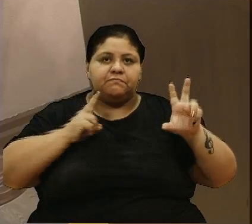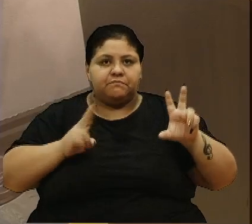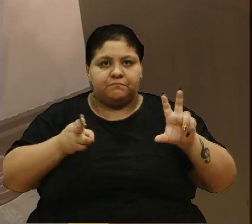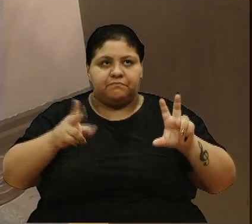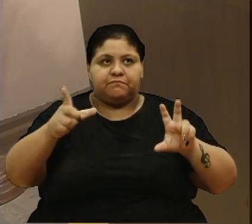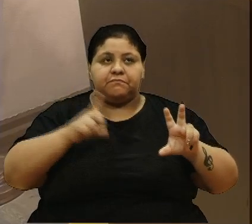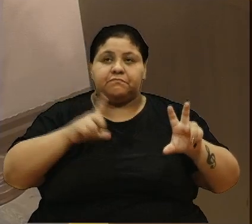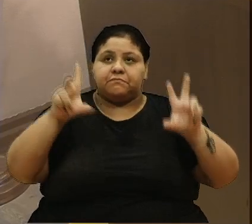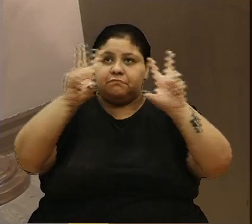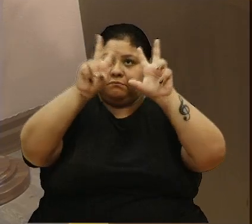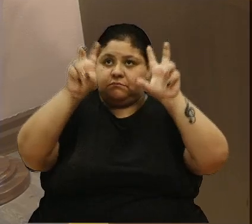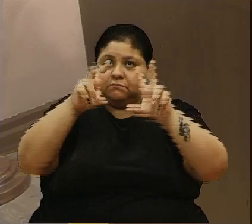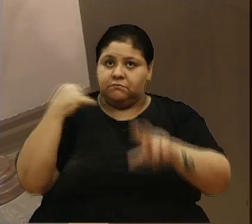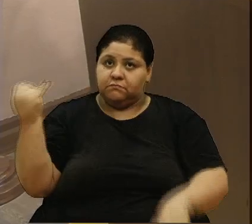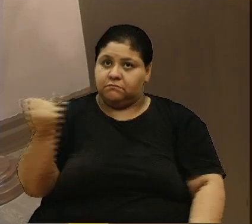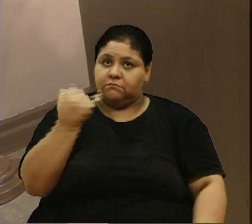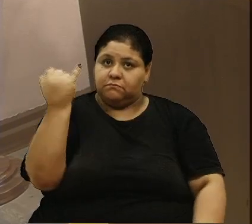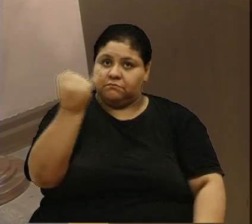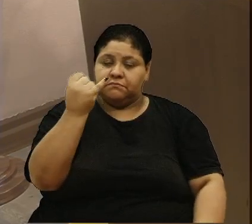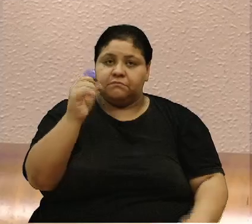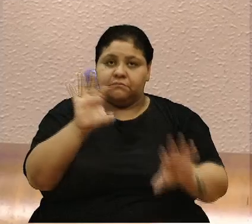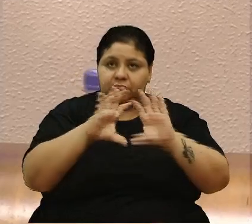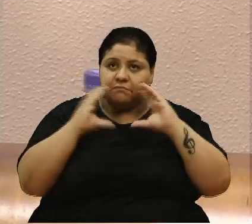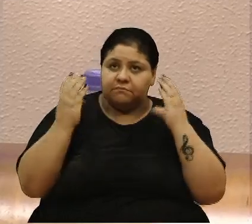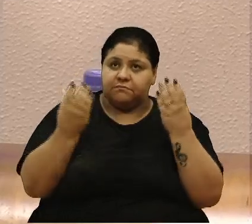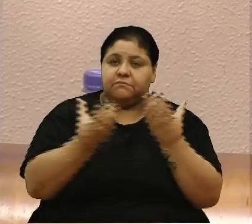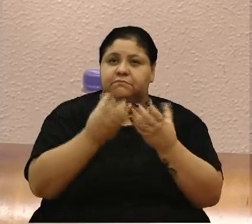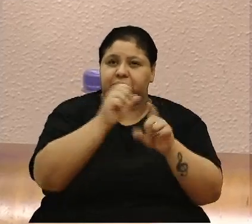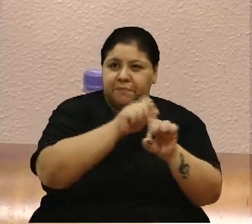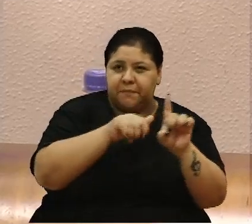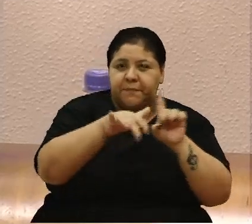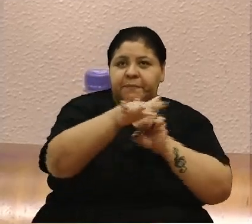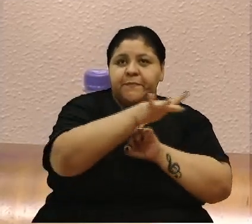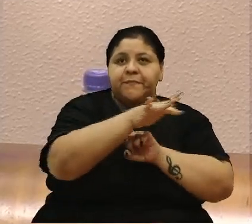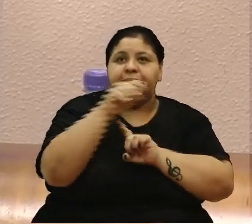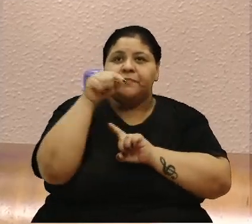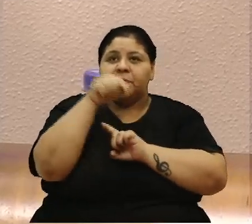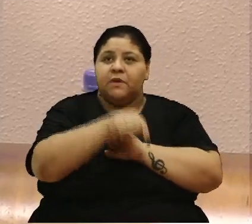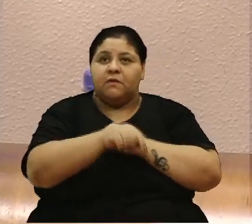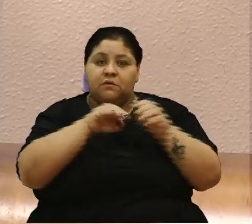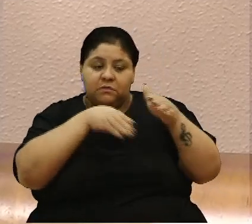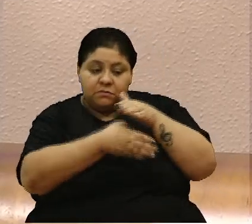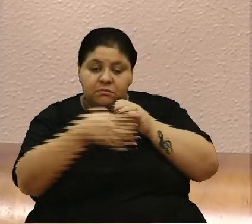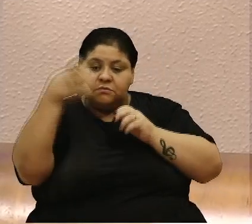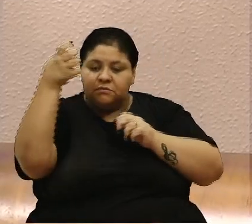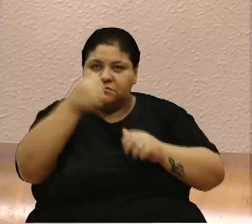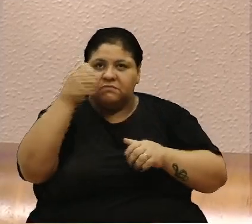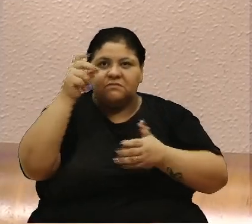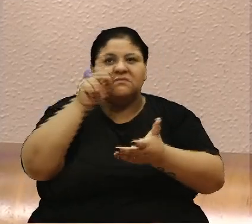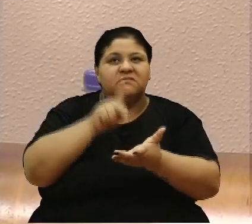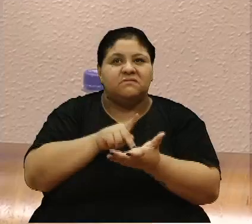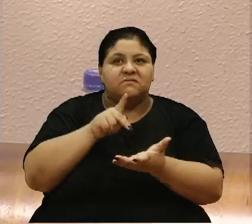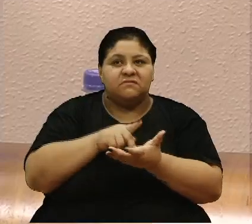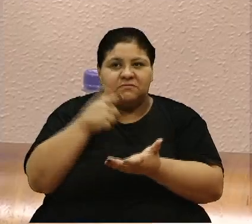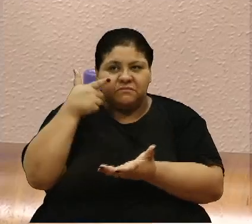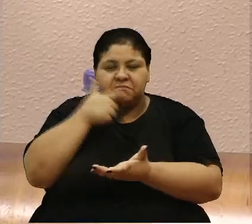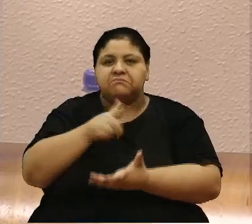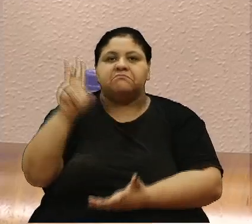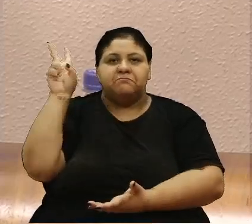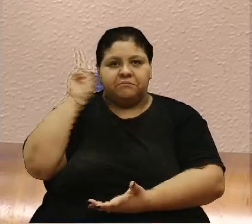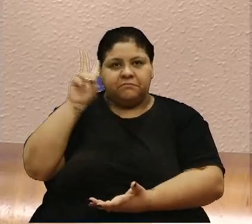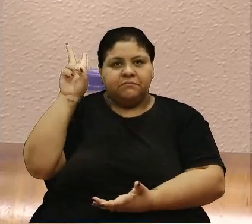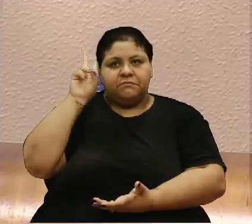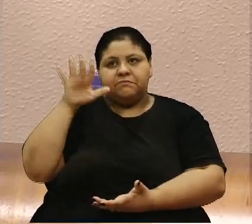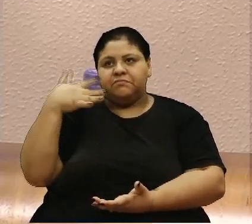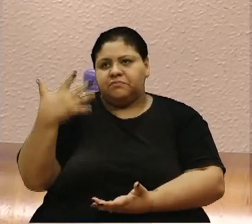tem trazido temas importantíssimos para a nossa cidade, para a nossa sociedade. Essa questão do banco de leite, de fato, é uma conquista histórica, né?